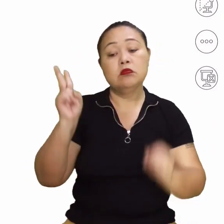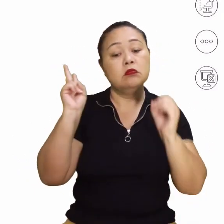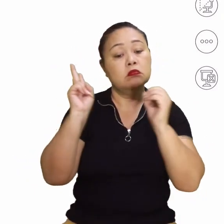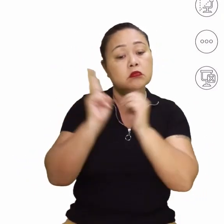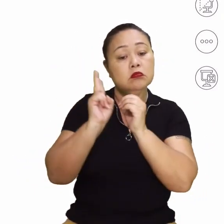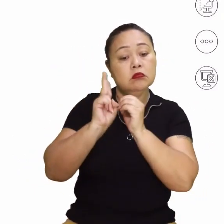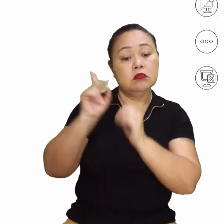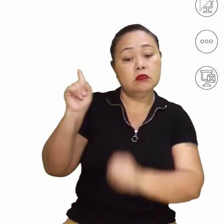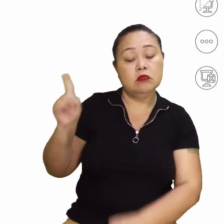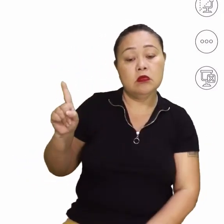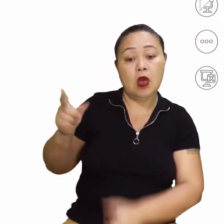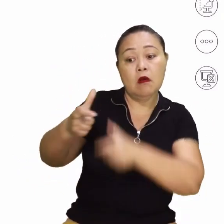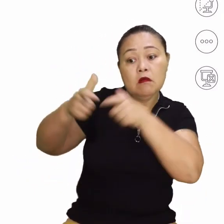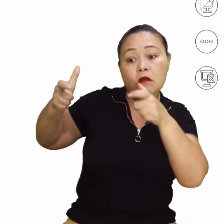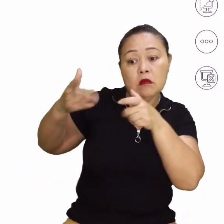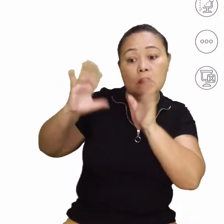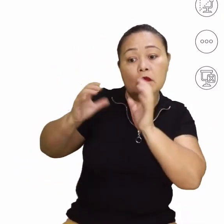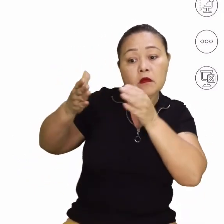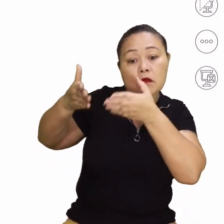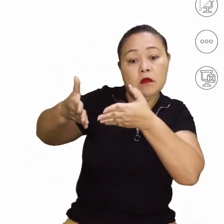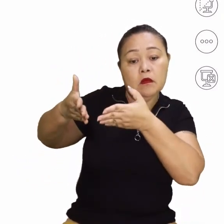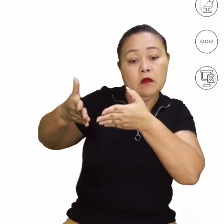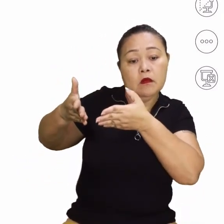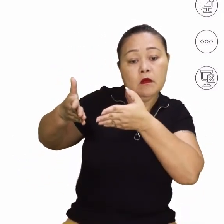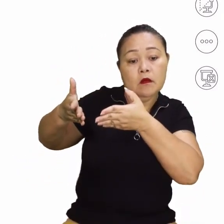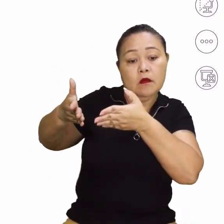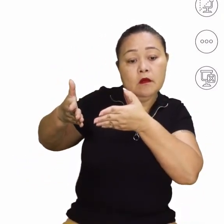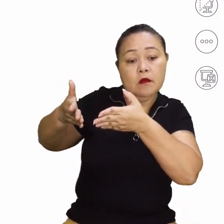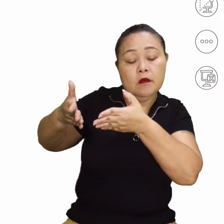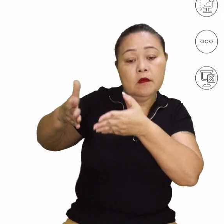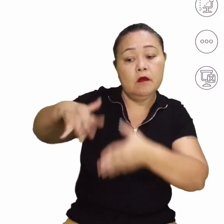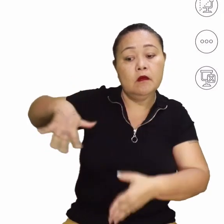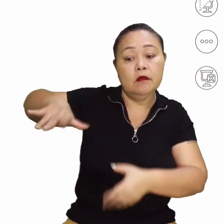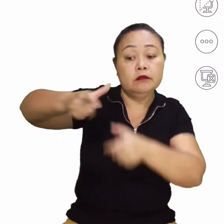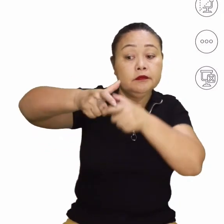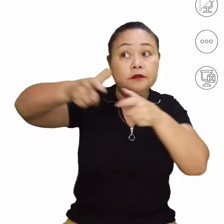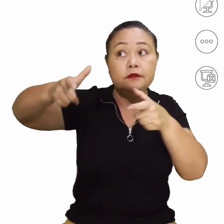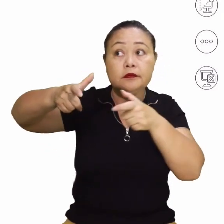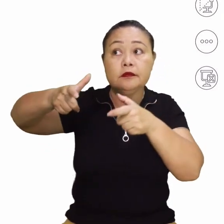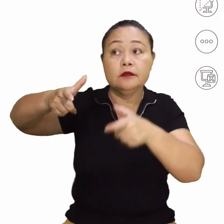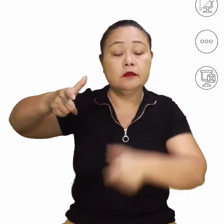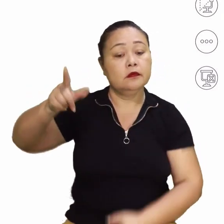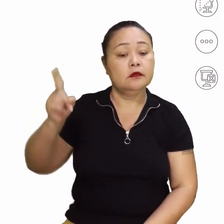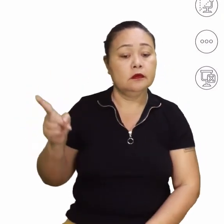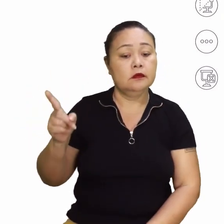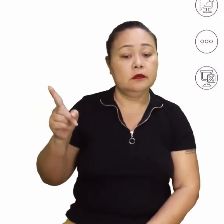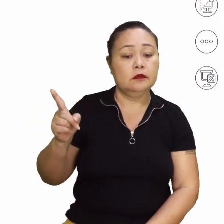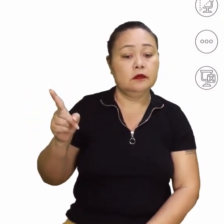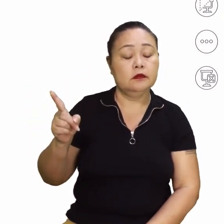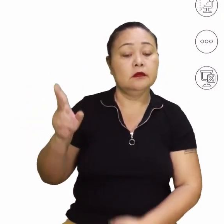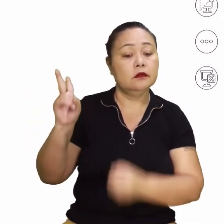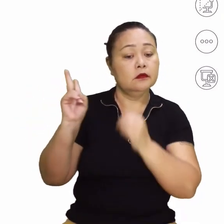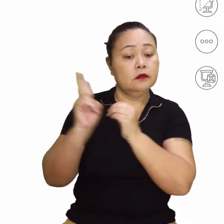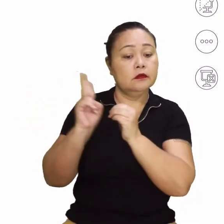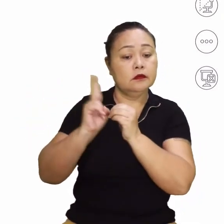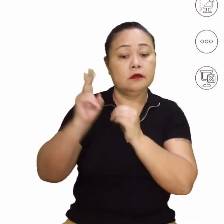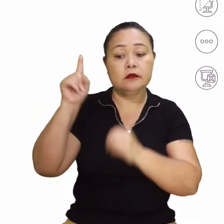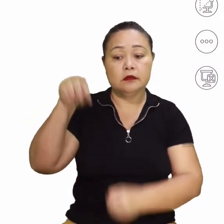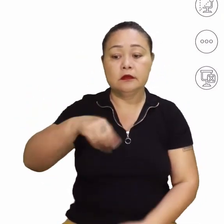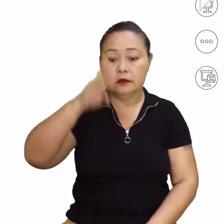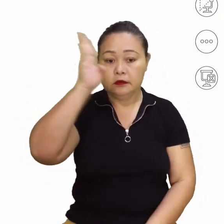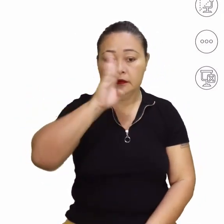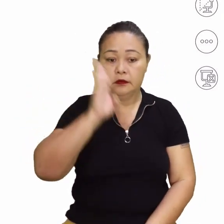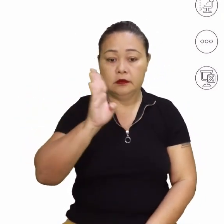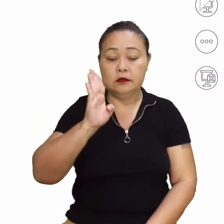Olha só as maiores concentrações as maiores concentrações dos indígenas no